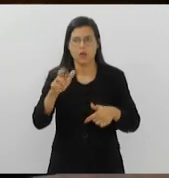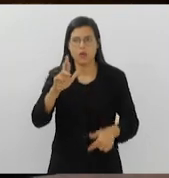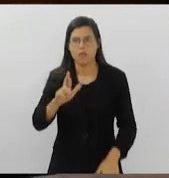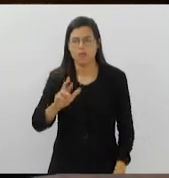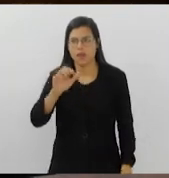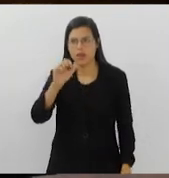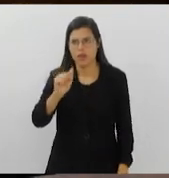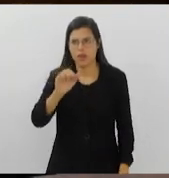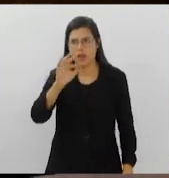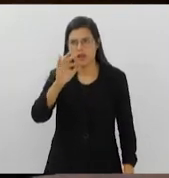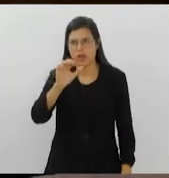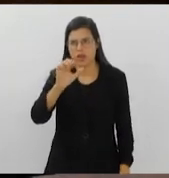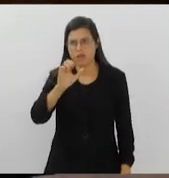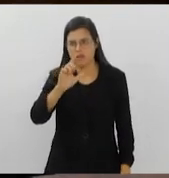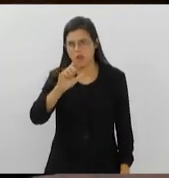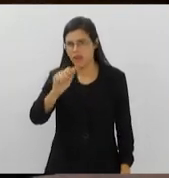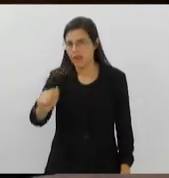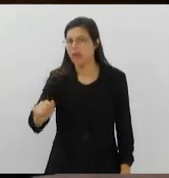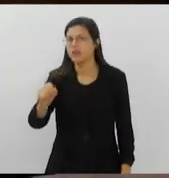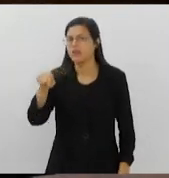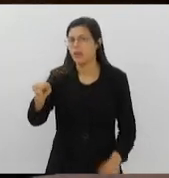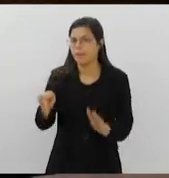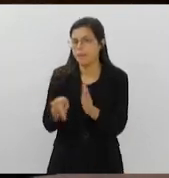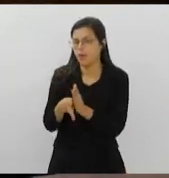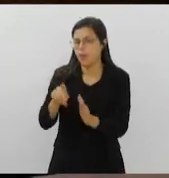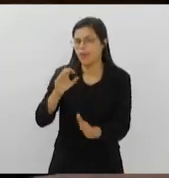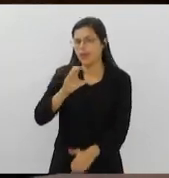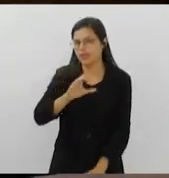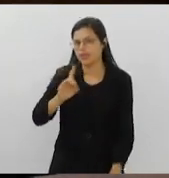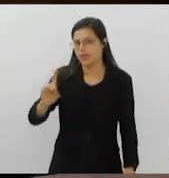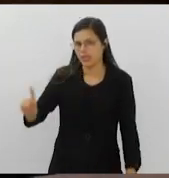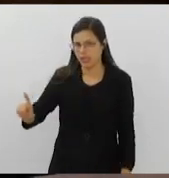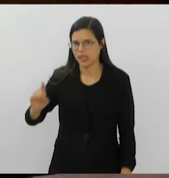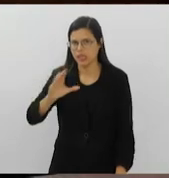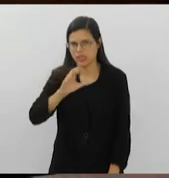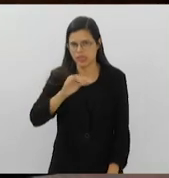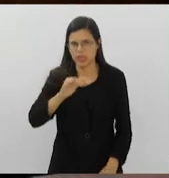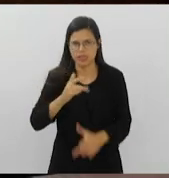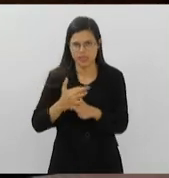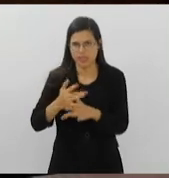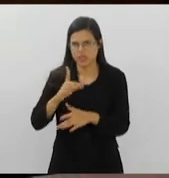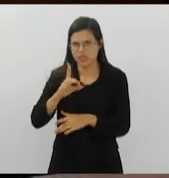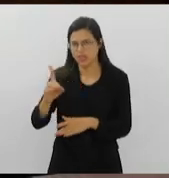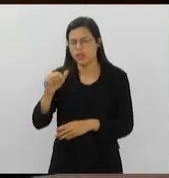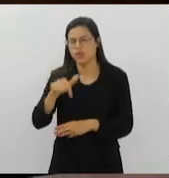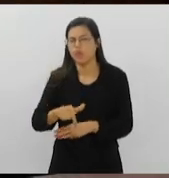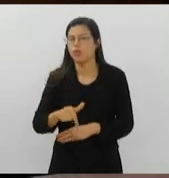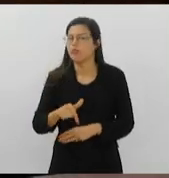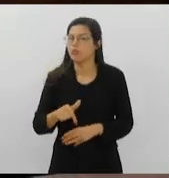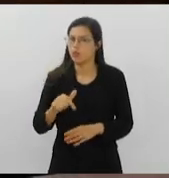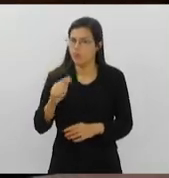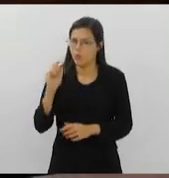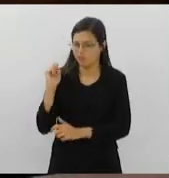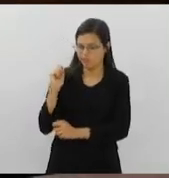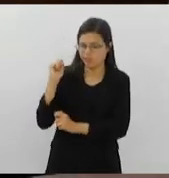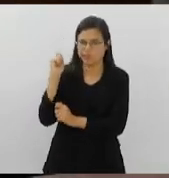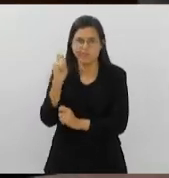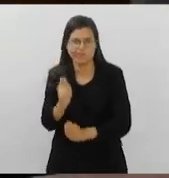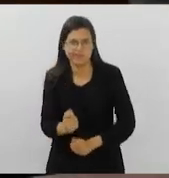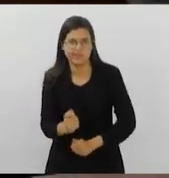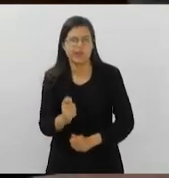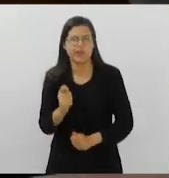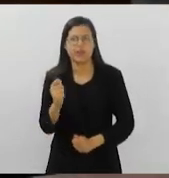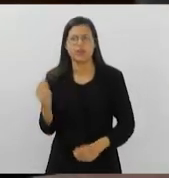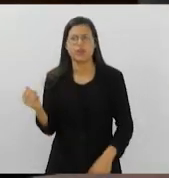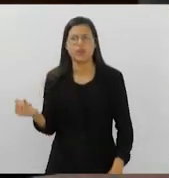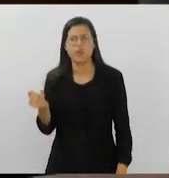Silva, que é da Cidade de Deus, uma judoca tão importante e fundamental, e que trouxe a medalha